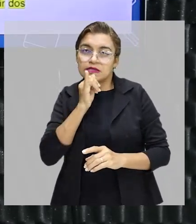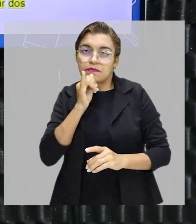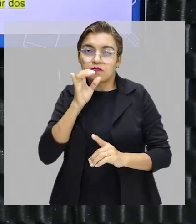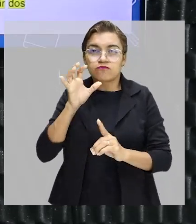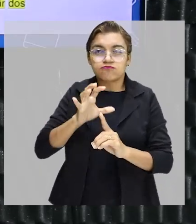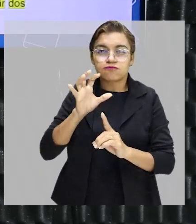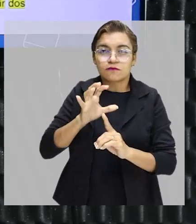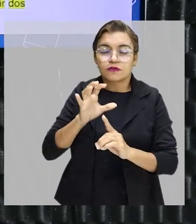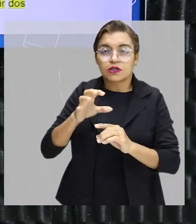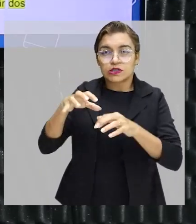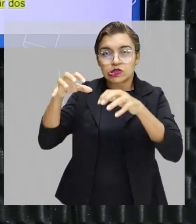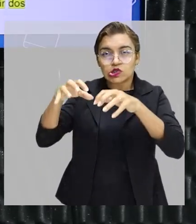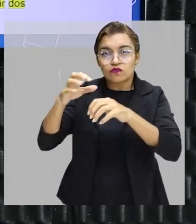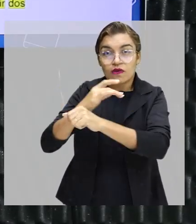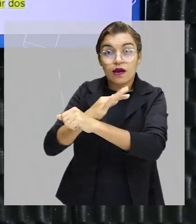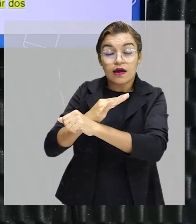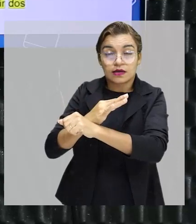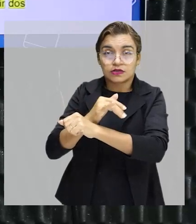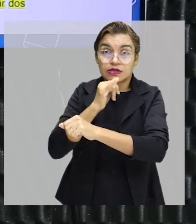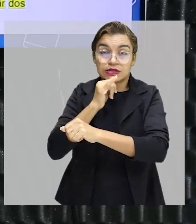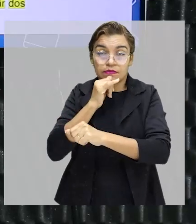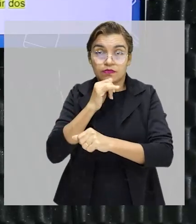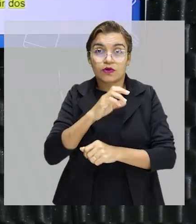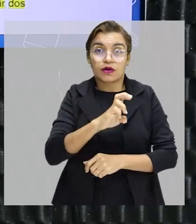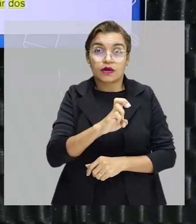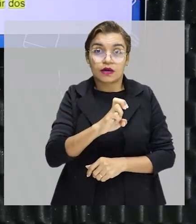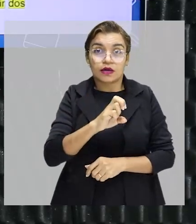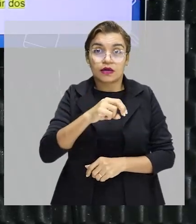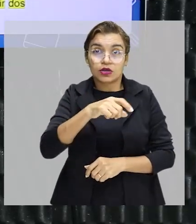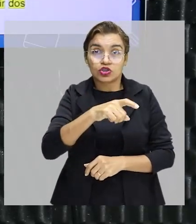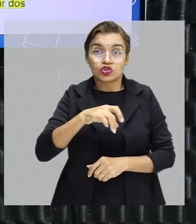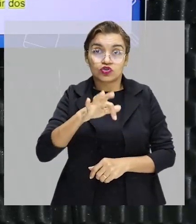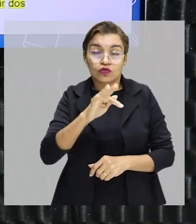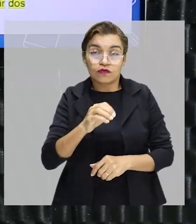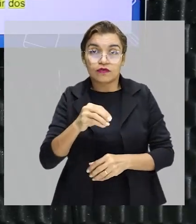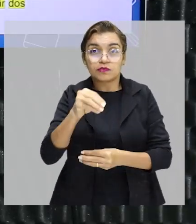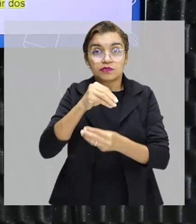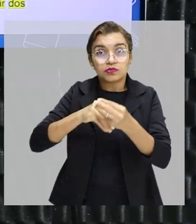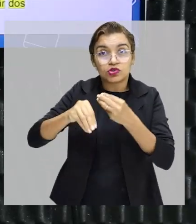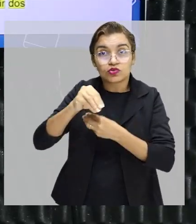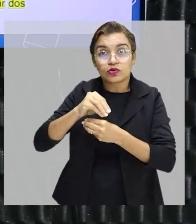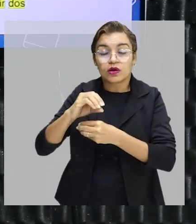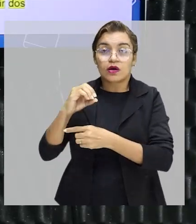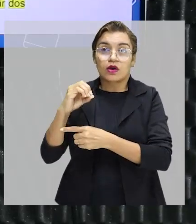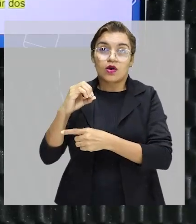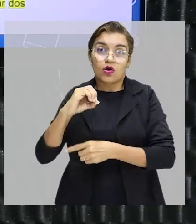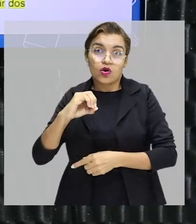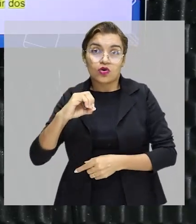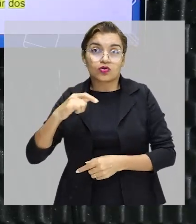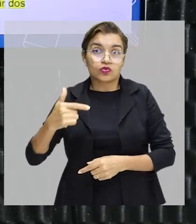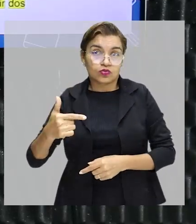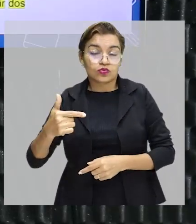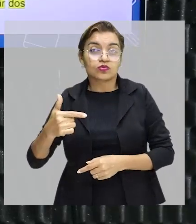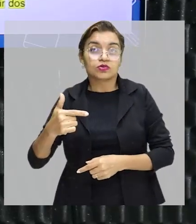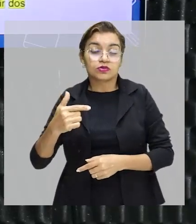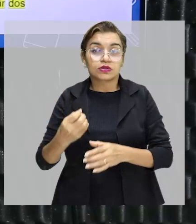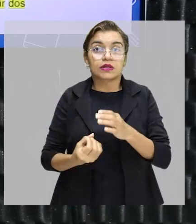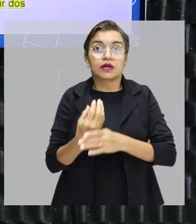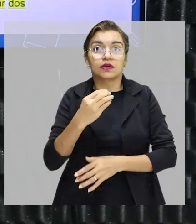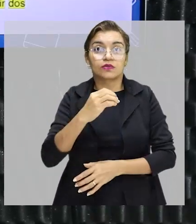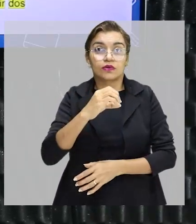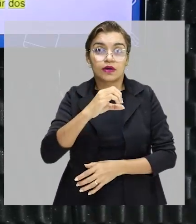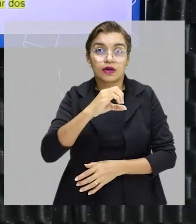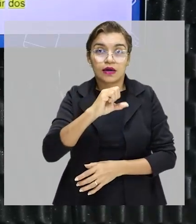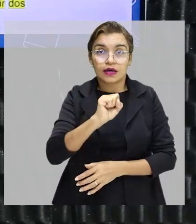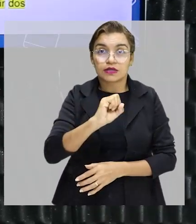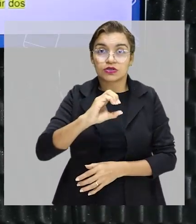enxofre ele vai se combinar com o oxigênio, gerando o SO2. Você vai ter uma reação seguinte, aí você